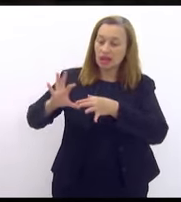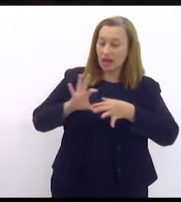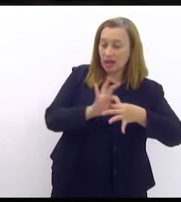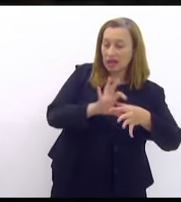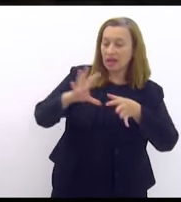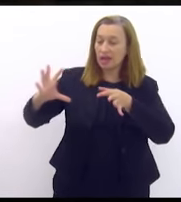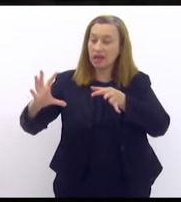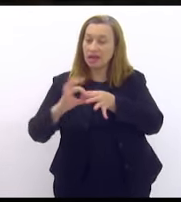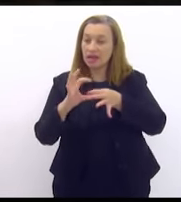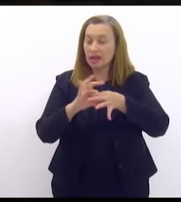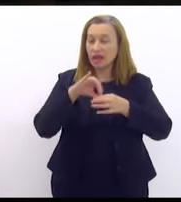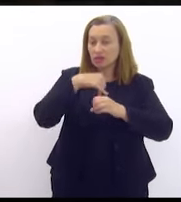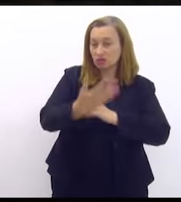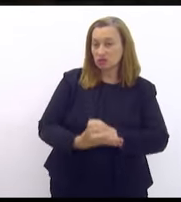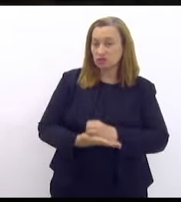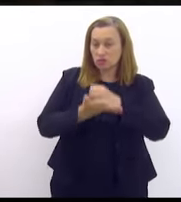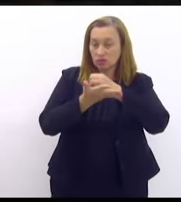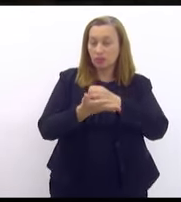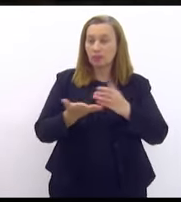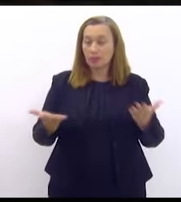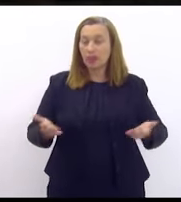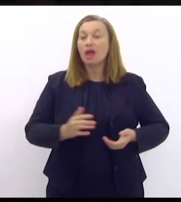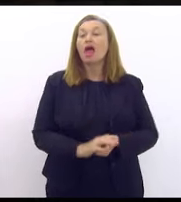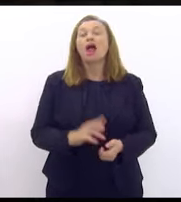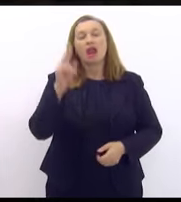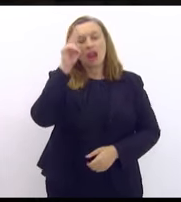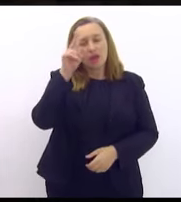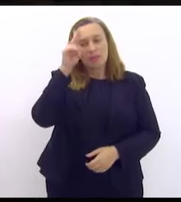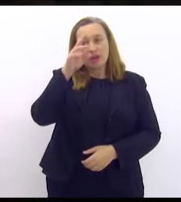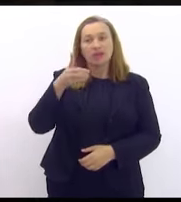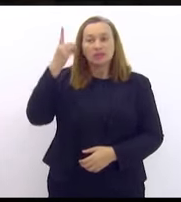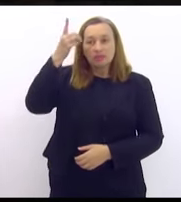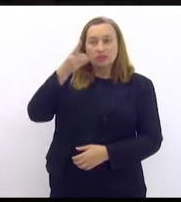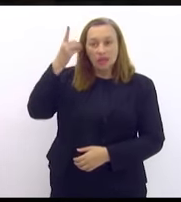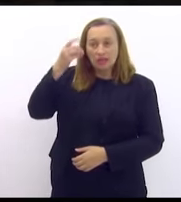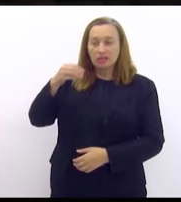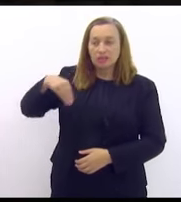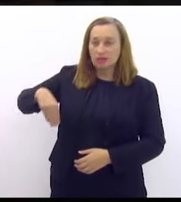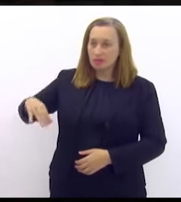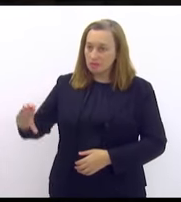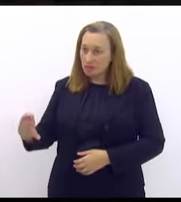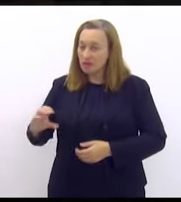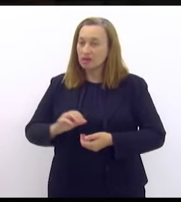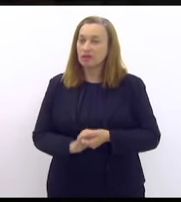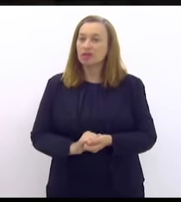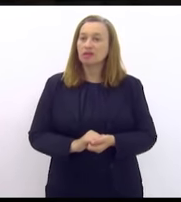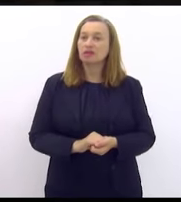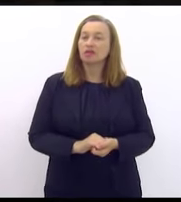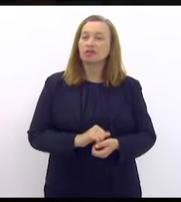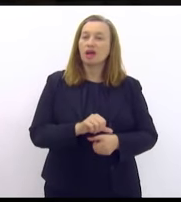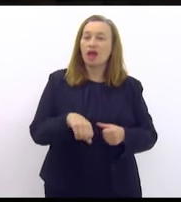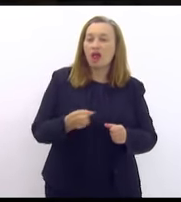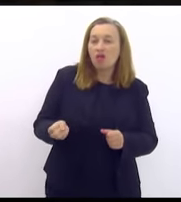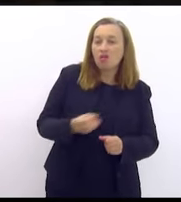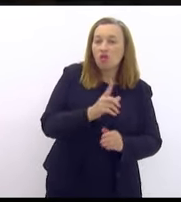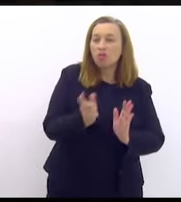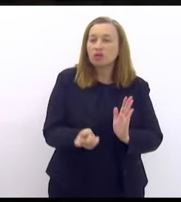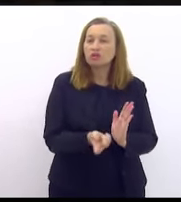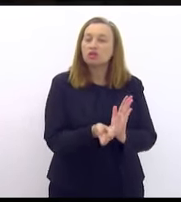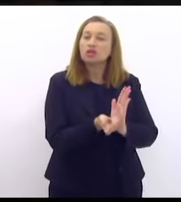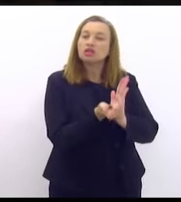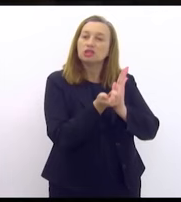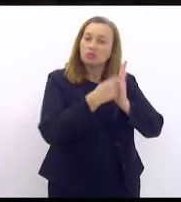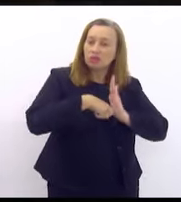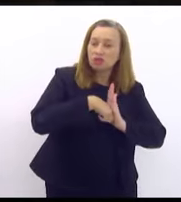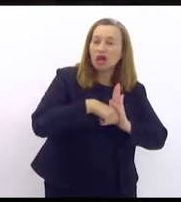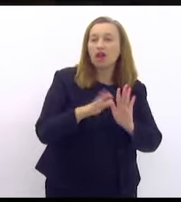desenvolvimento sustentável. Cumpre lembrar, deputado Carlos Mink, que a reforma tributária que tramita hoje